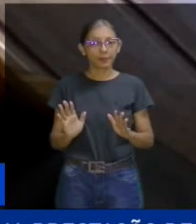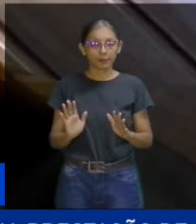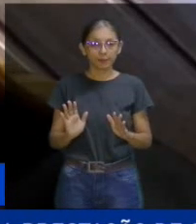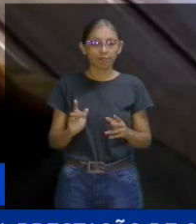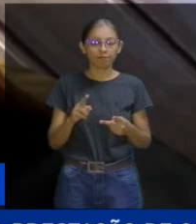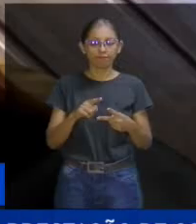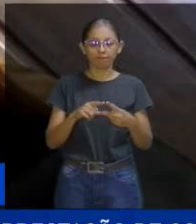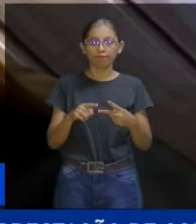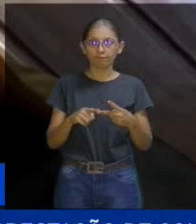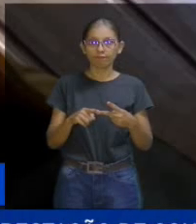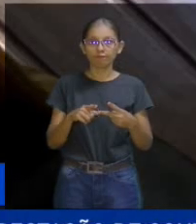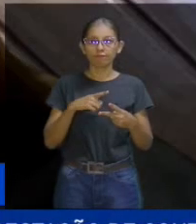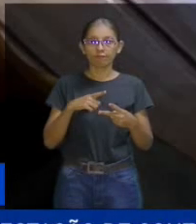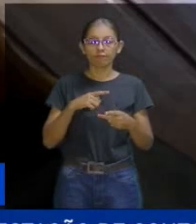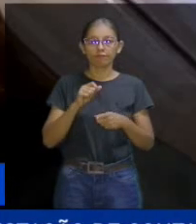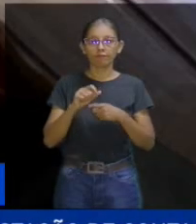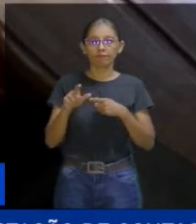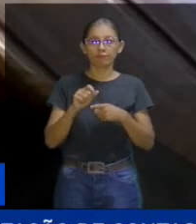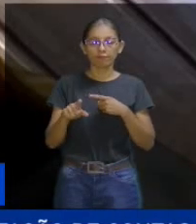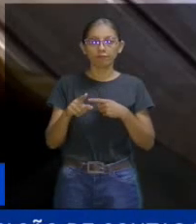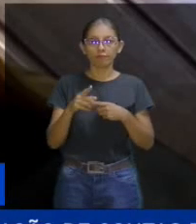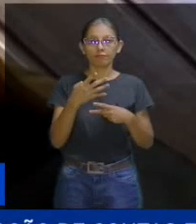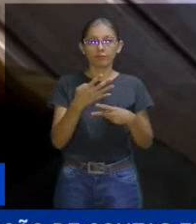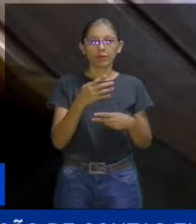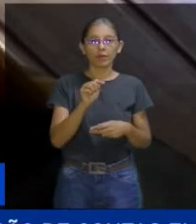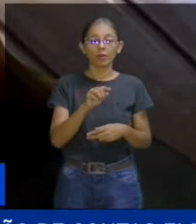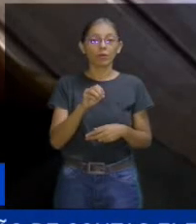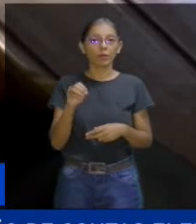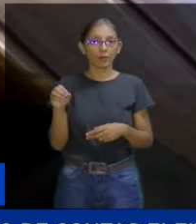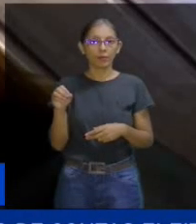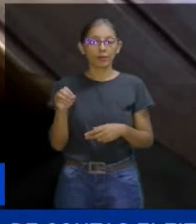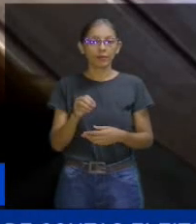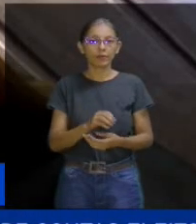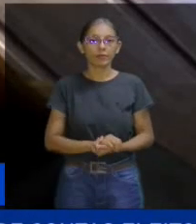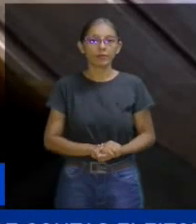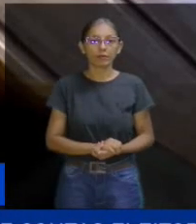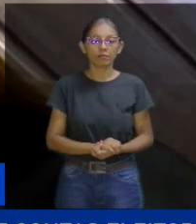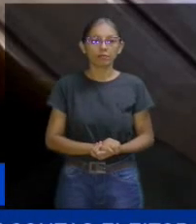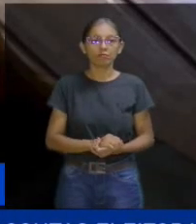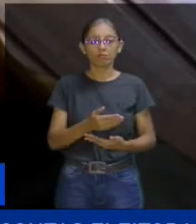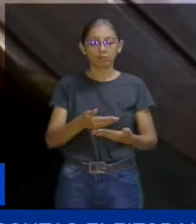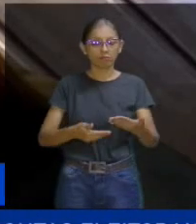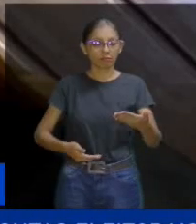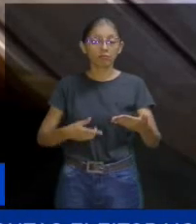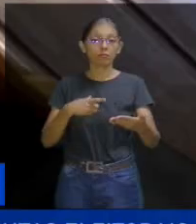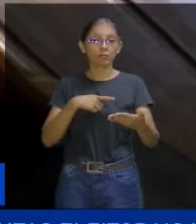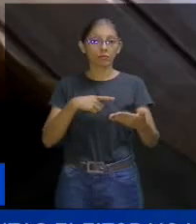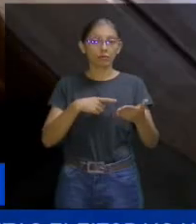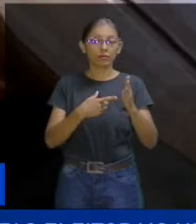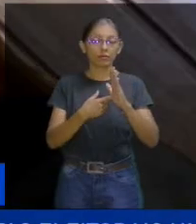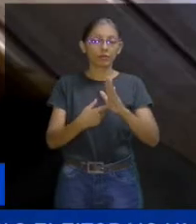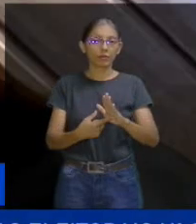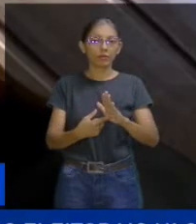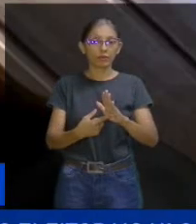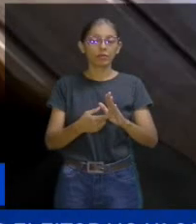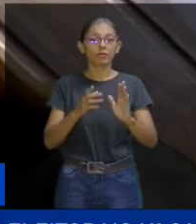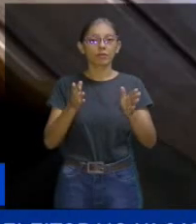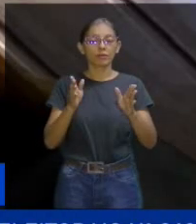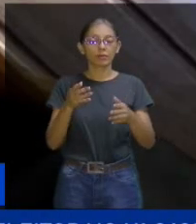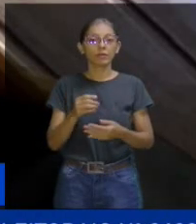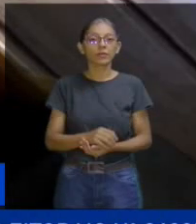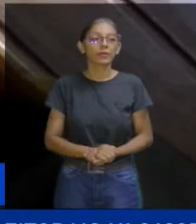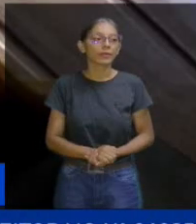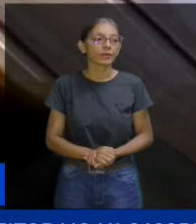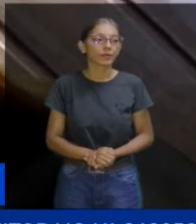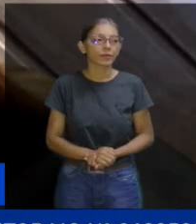2 locações de veículos, no valor de R$ 4.000, né, conforme se verifica nos documentos acostados aqui e citados nos